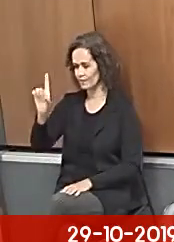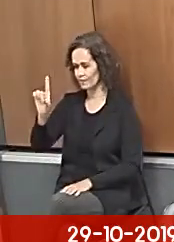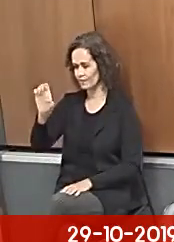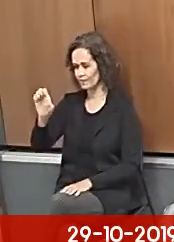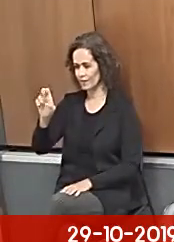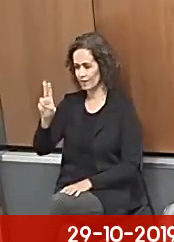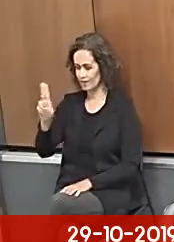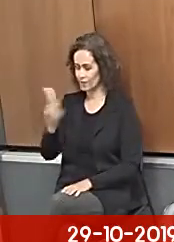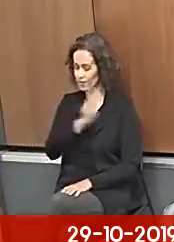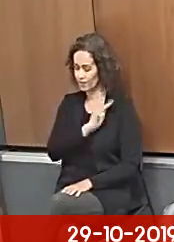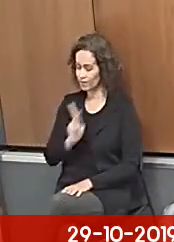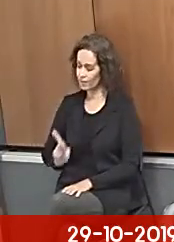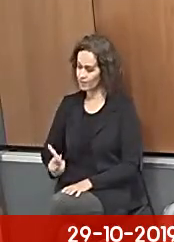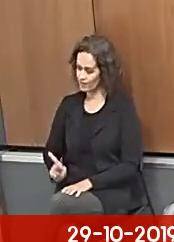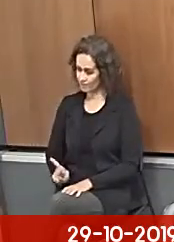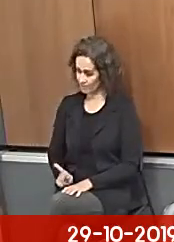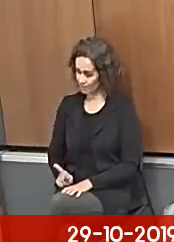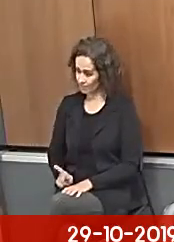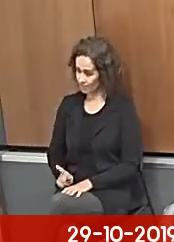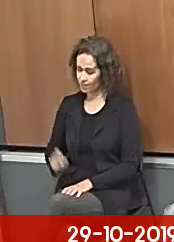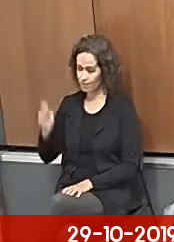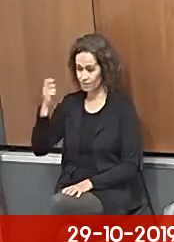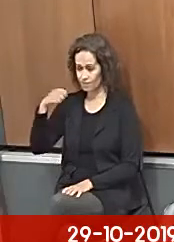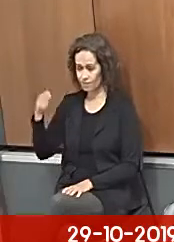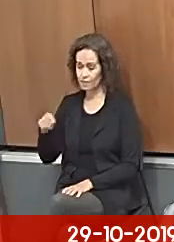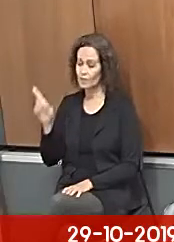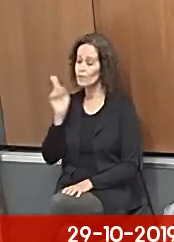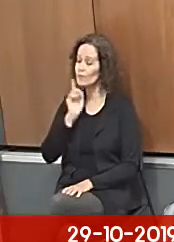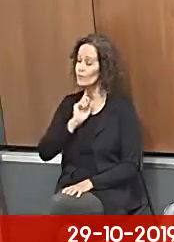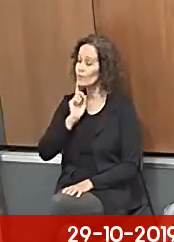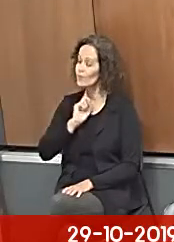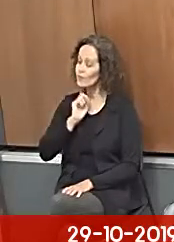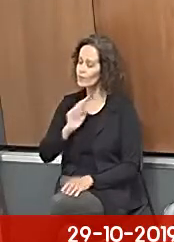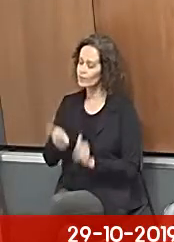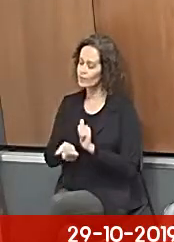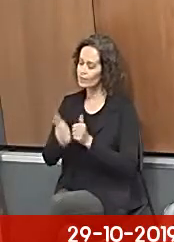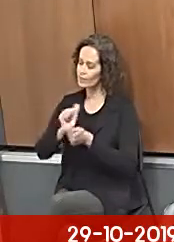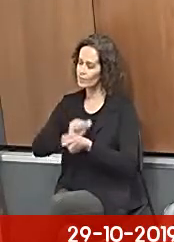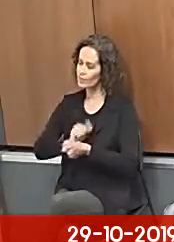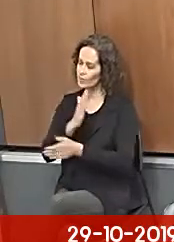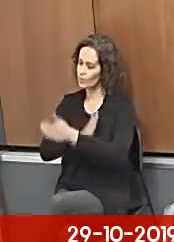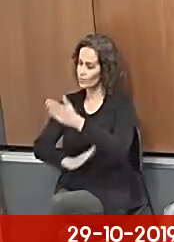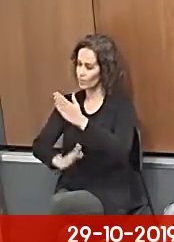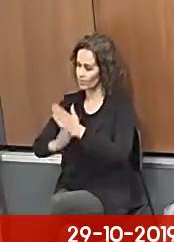Mitraldi, presidente da Associação Mineira de Desporto para Amputados, para a sua fala.